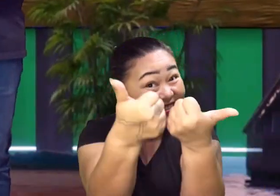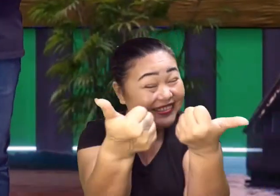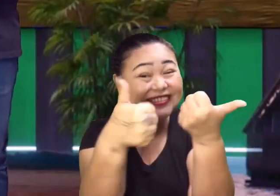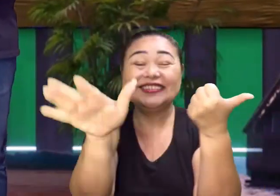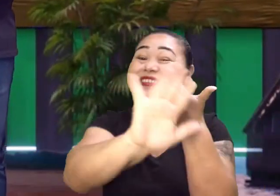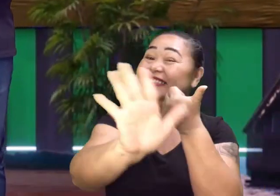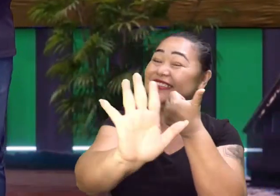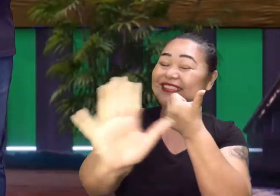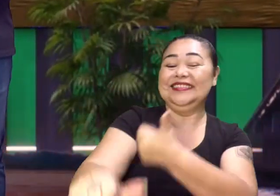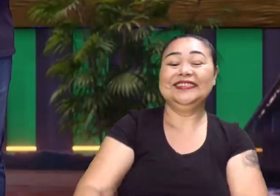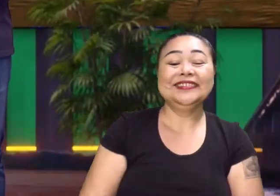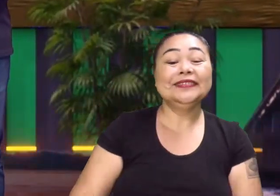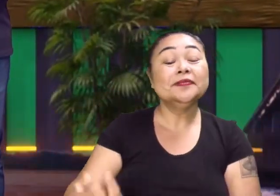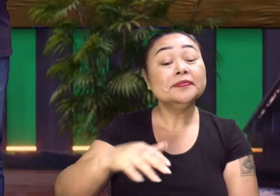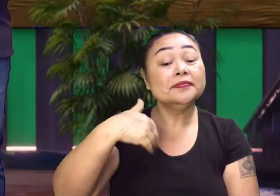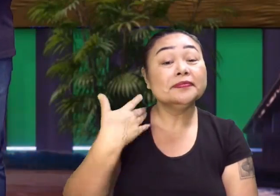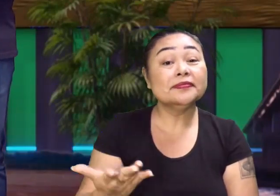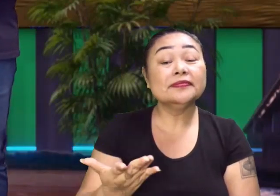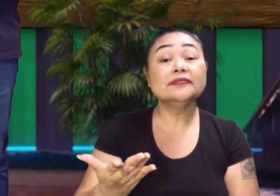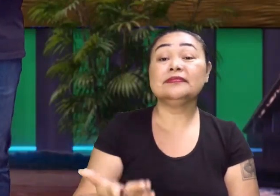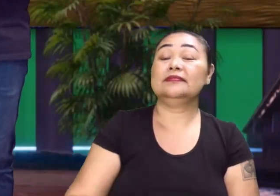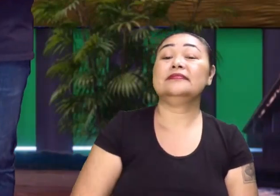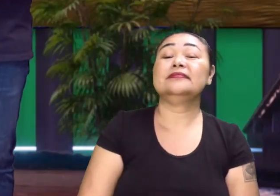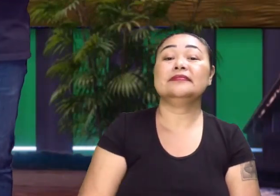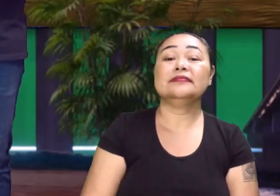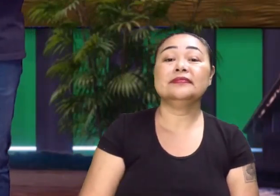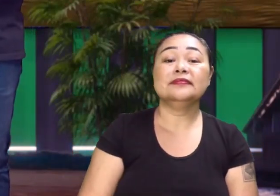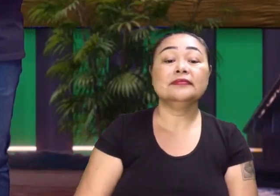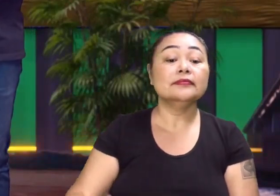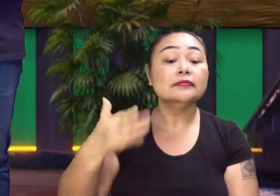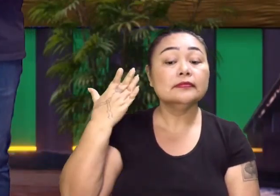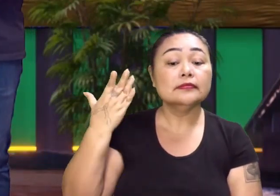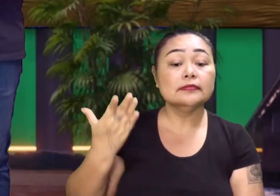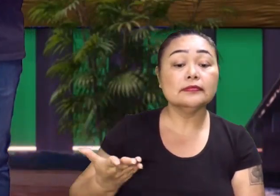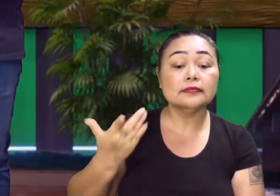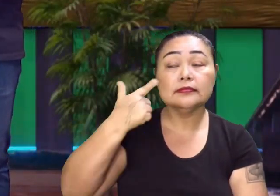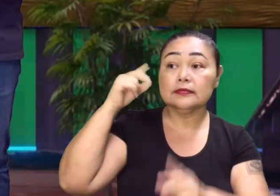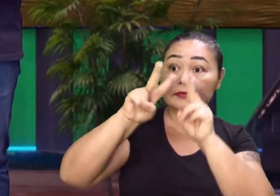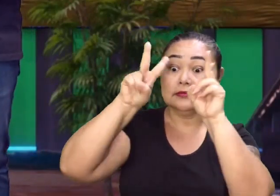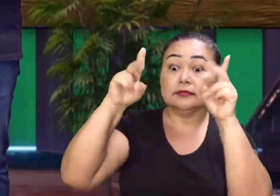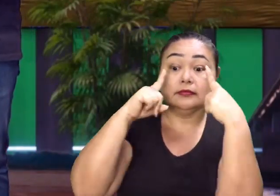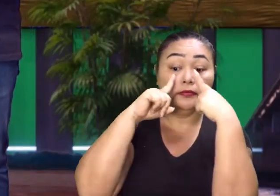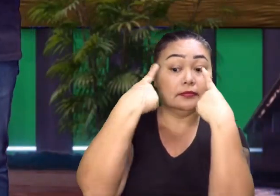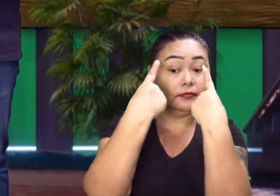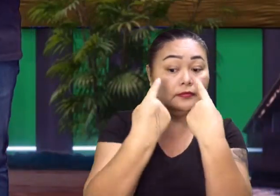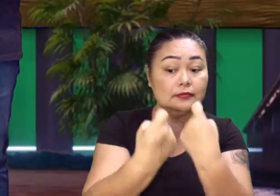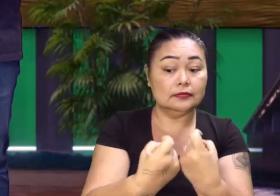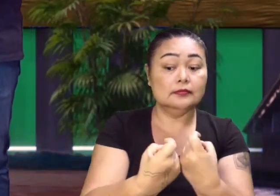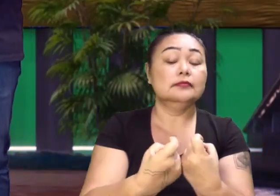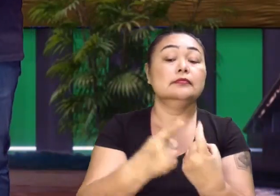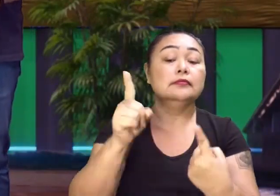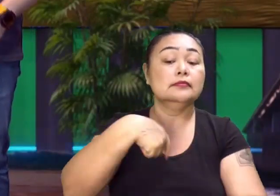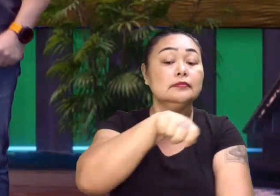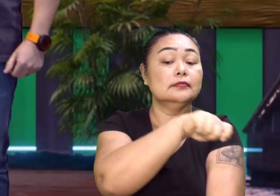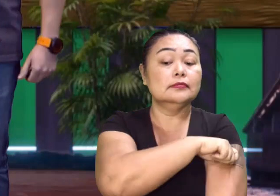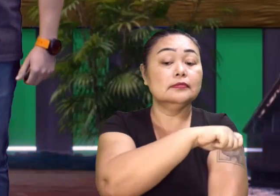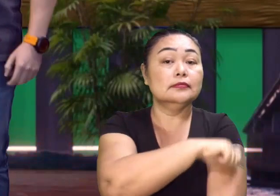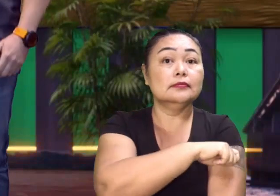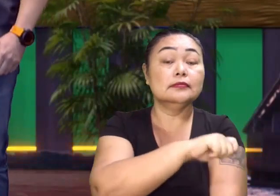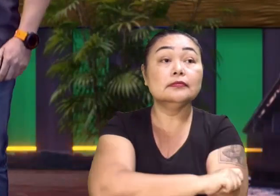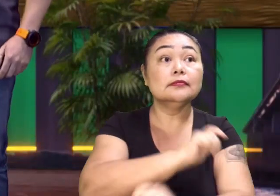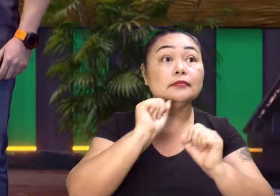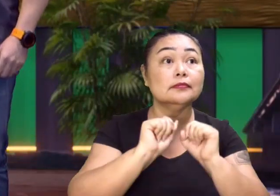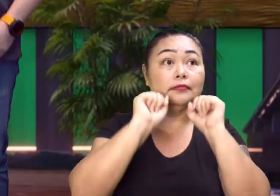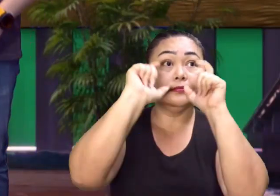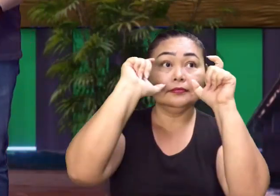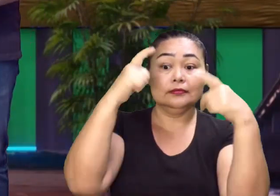pessoal. Aê! Então, galera, olha só, um assunto interessante. O aluno tem que ficar ligado